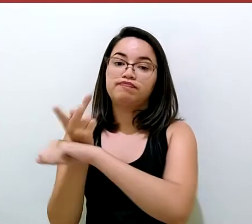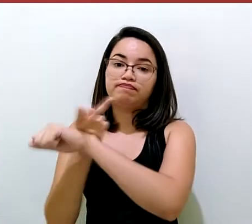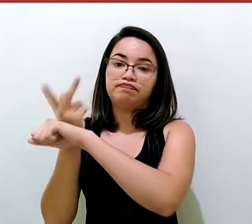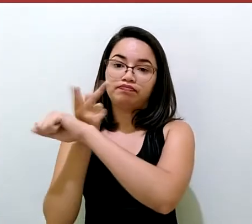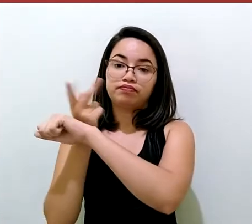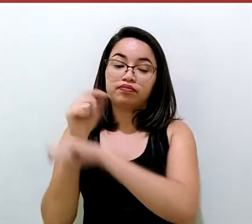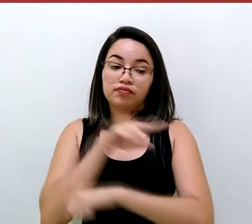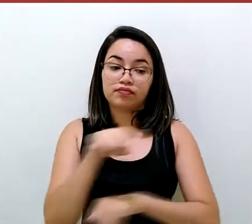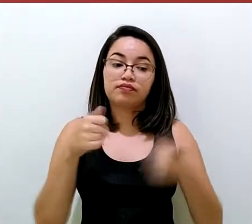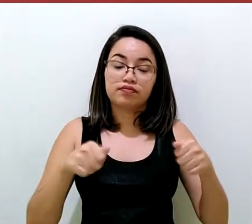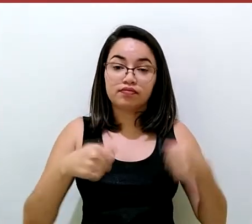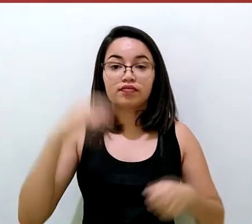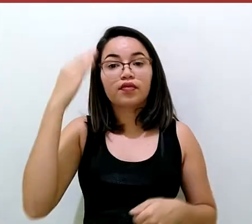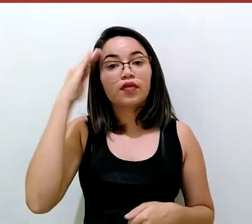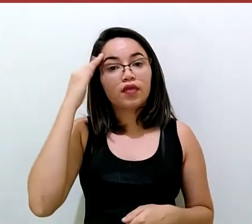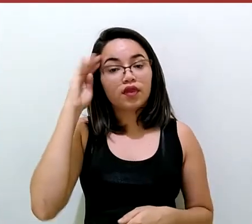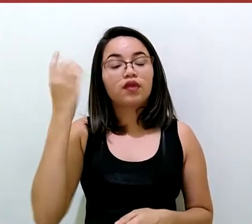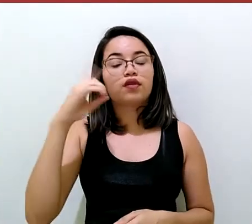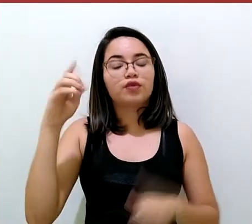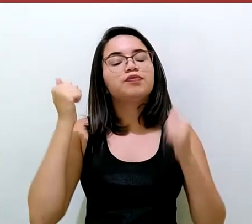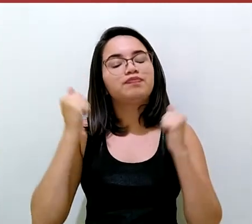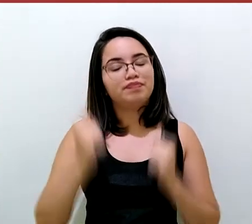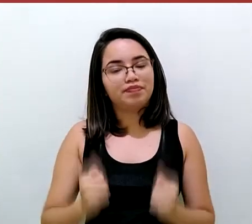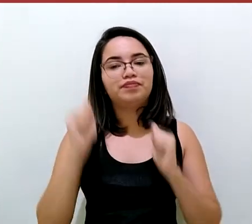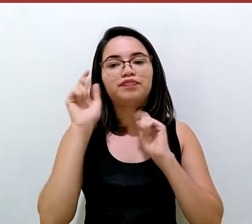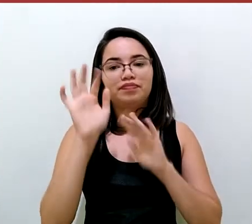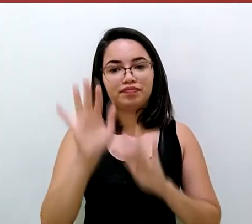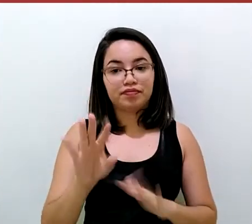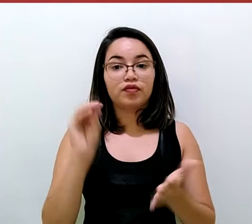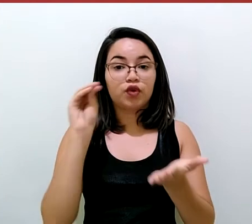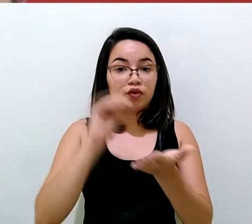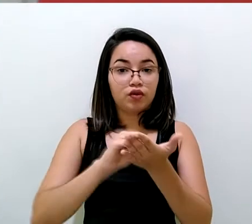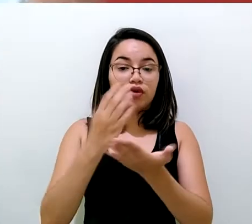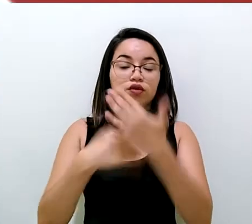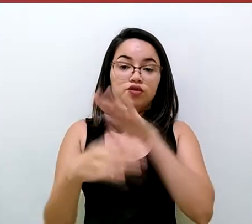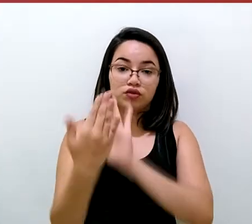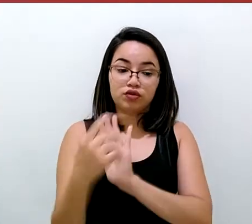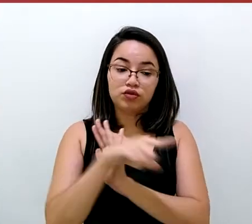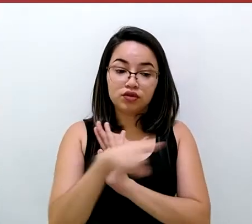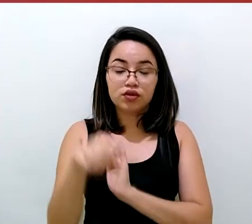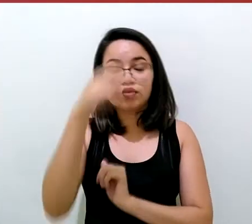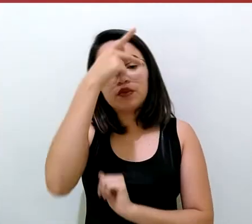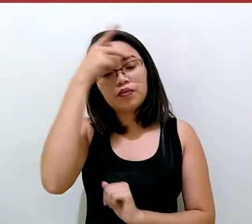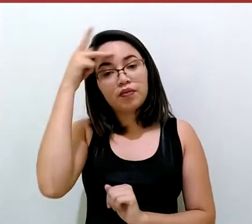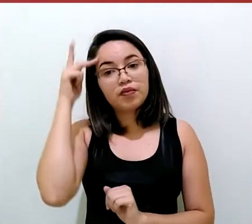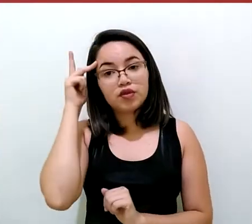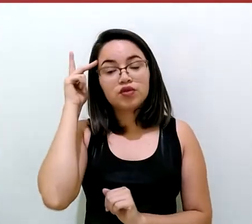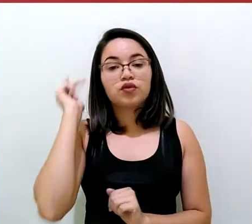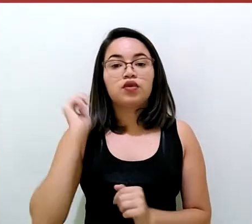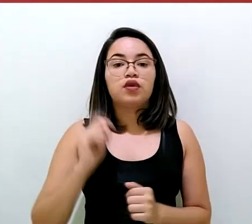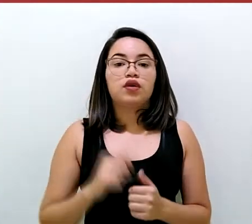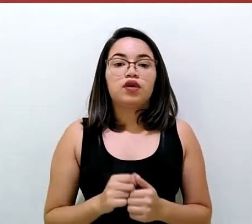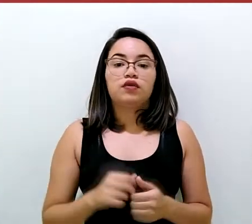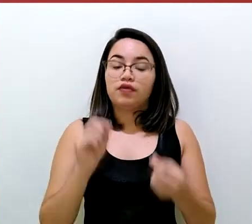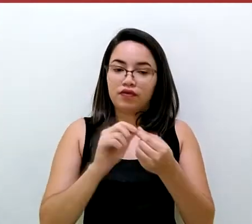e que eles devem entender que Deus pode abençoá-los e colocar diante deles uma pessoa que